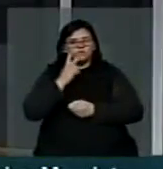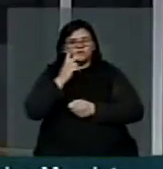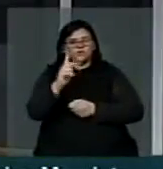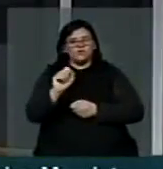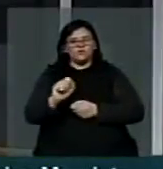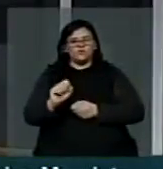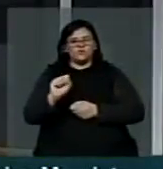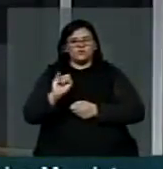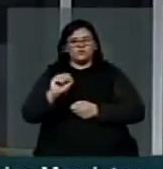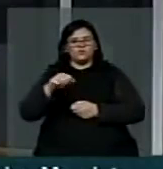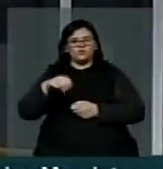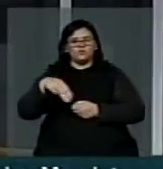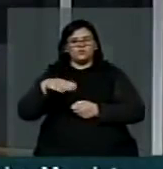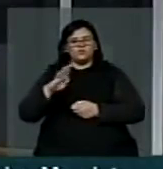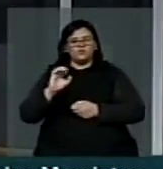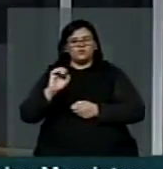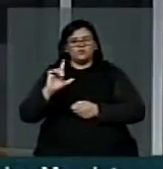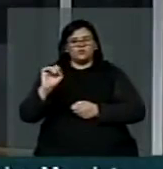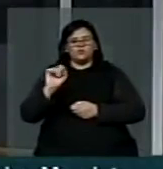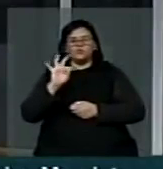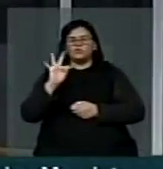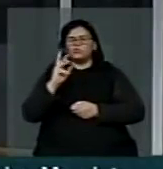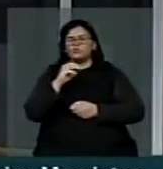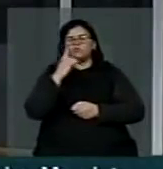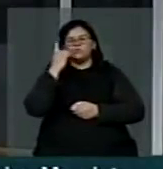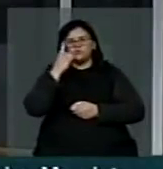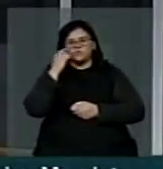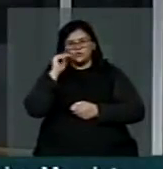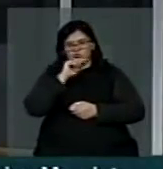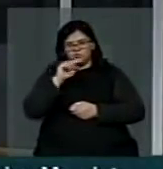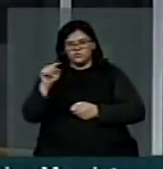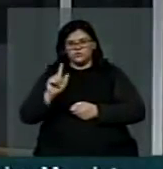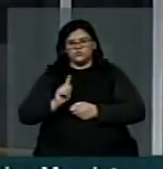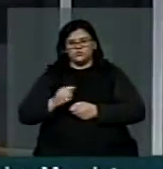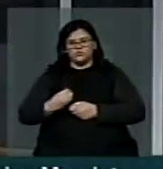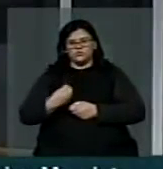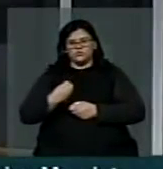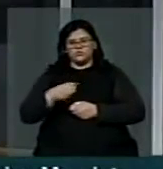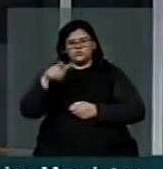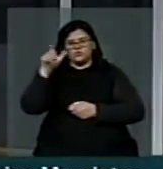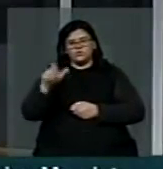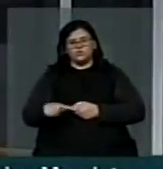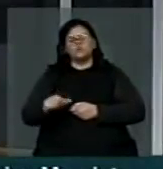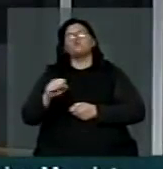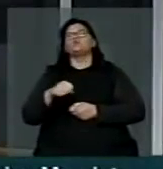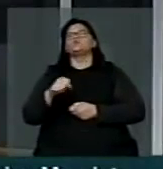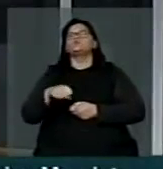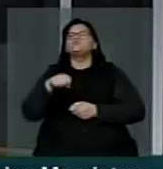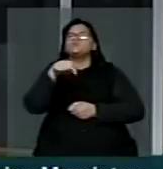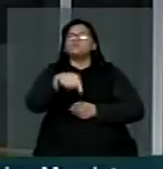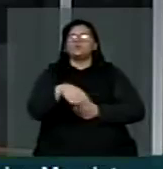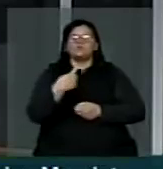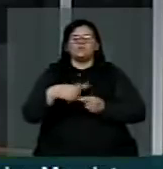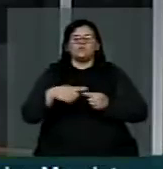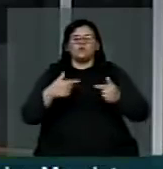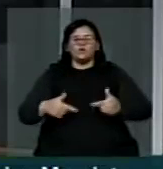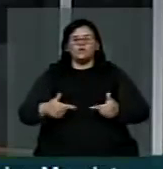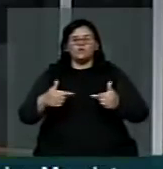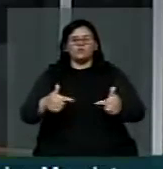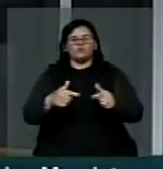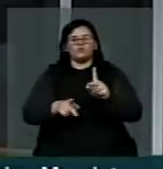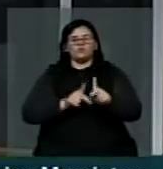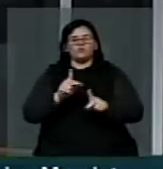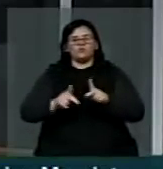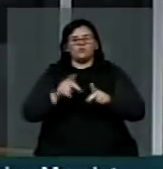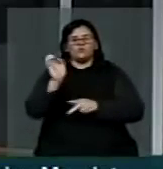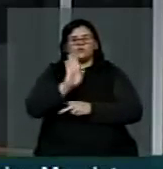que todos eles são deputados e estão presentes. Estão presentes porque a luta do povo brasileiro passa